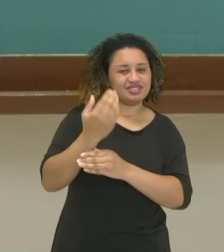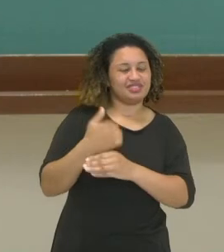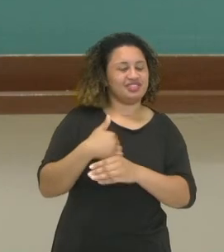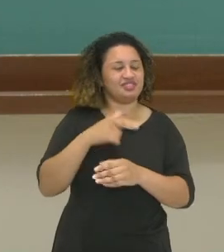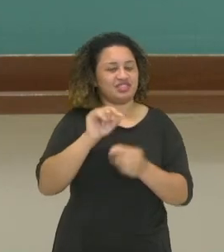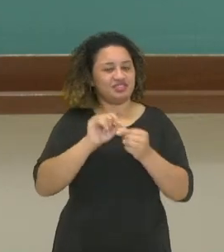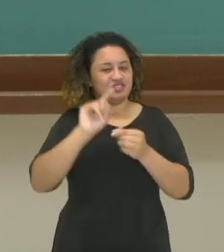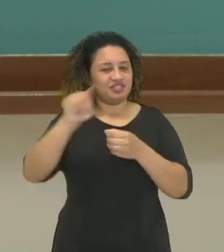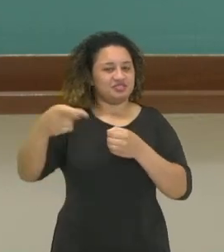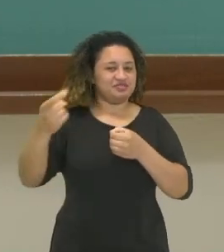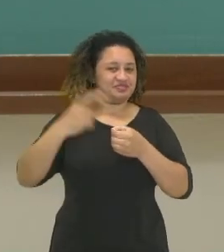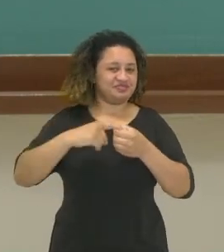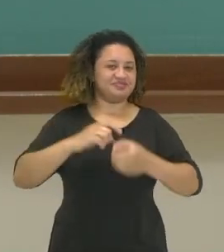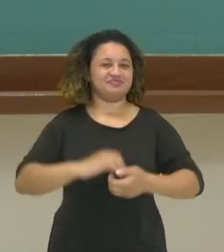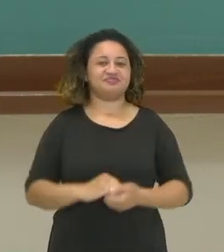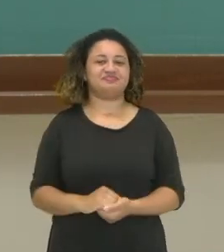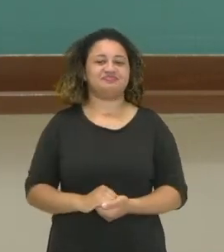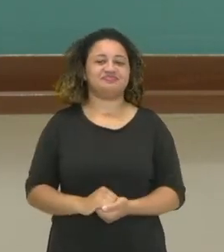já volto a conferir contigo.